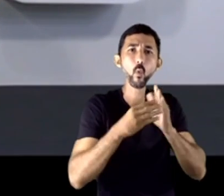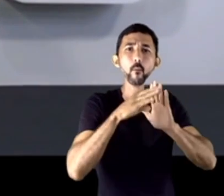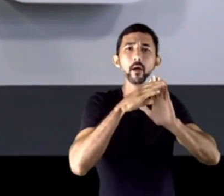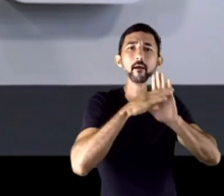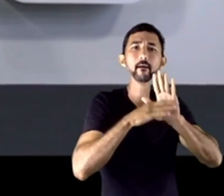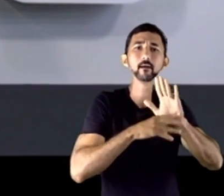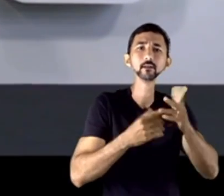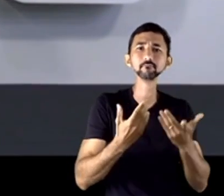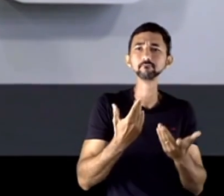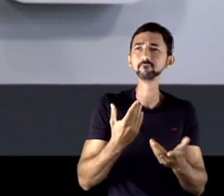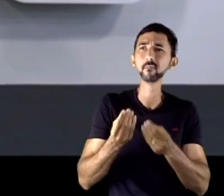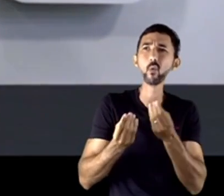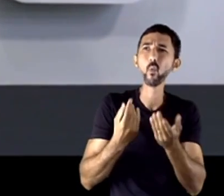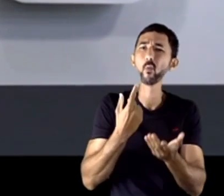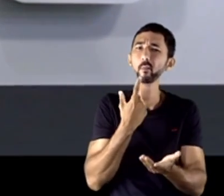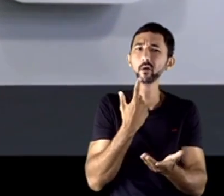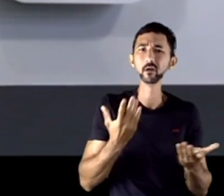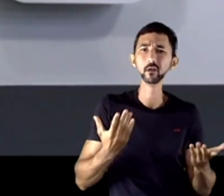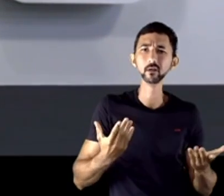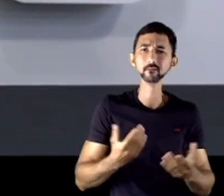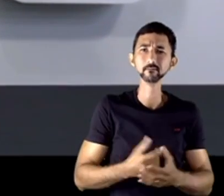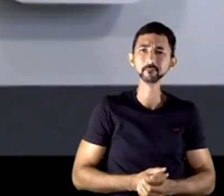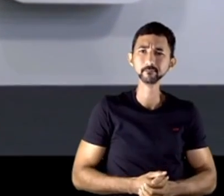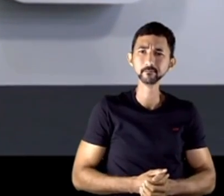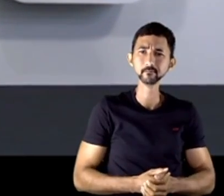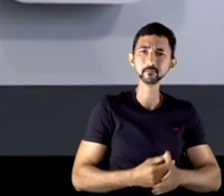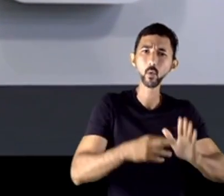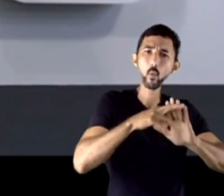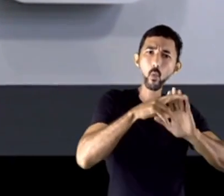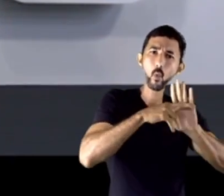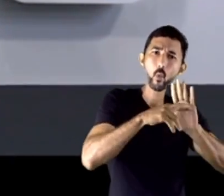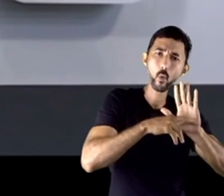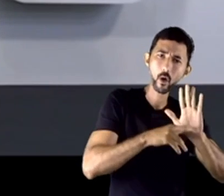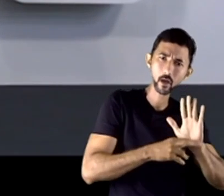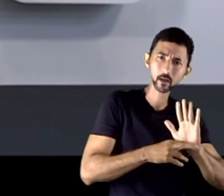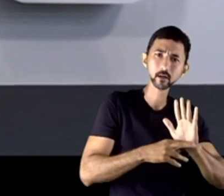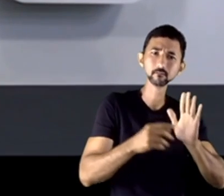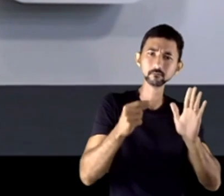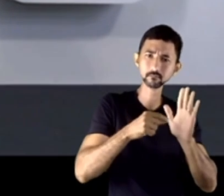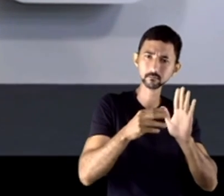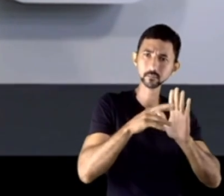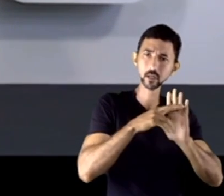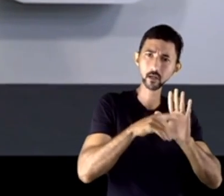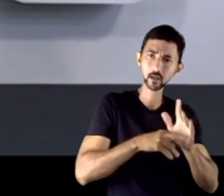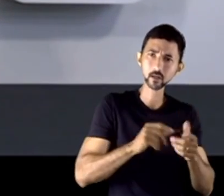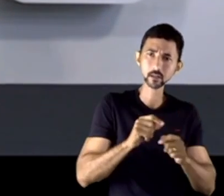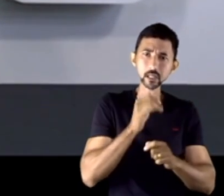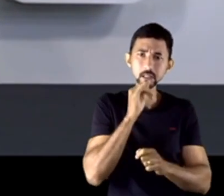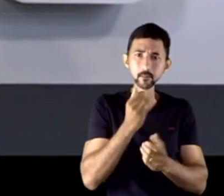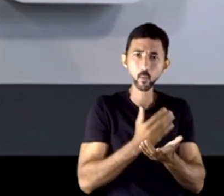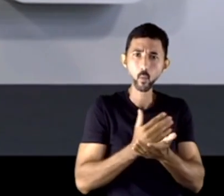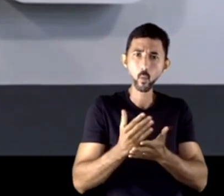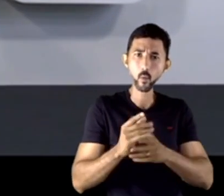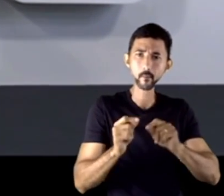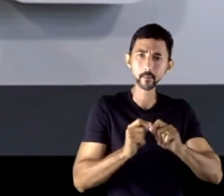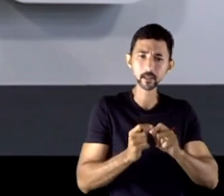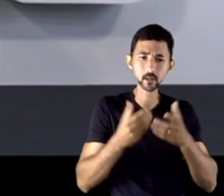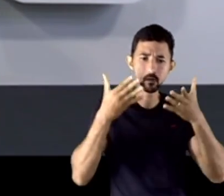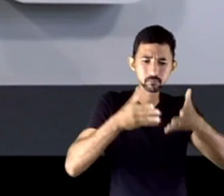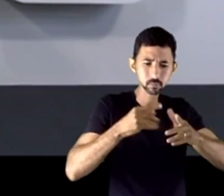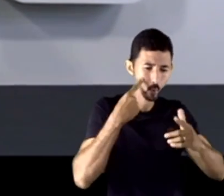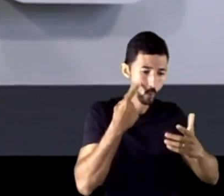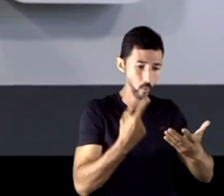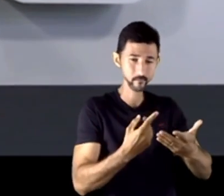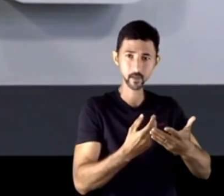esse critério, professor? Eu quero que você... estabeleça uma regra, que a partir do momento que eu me